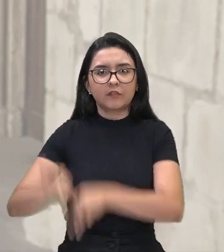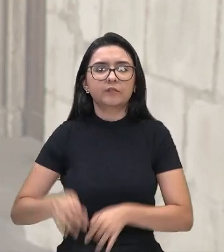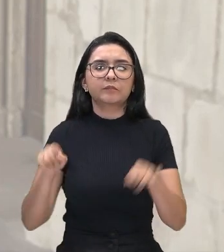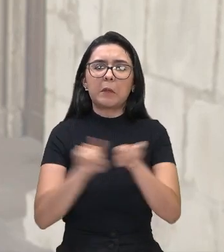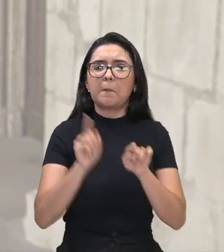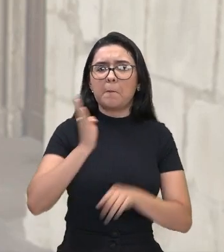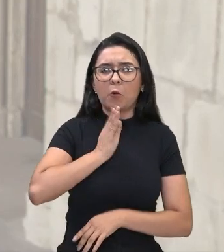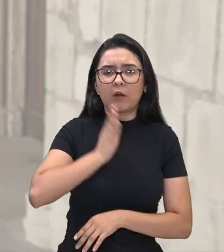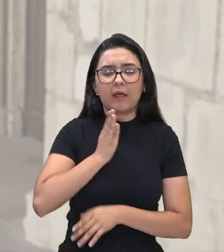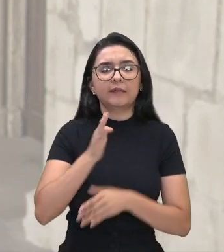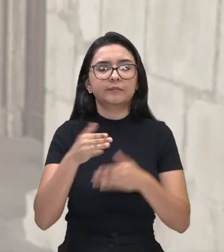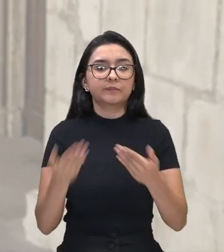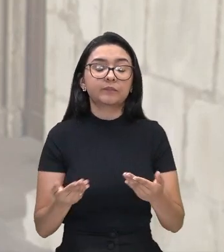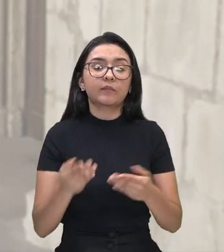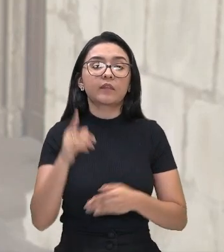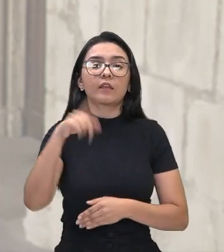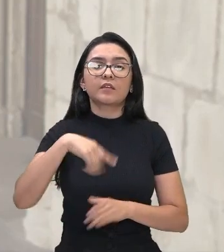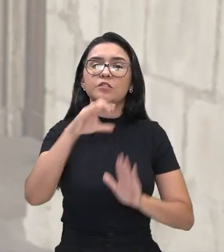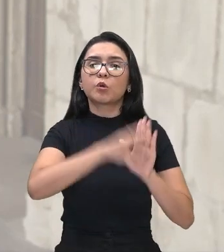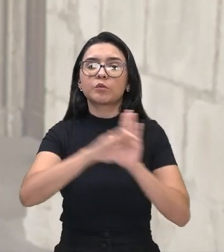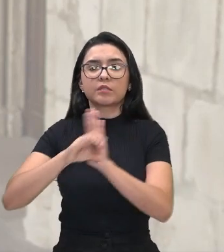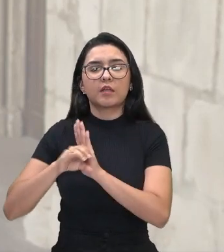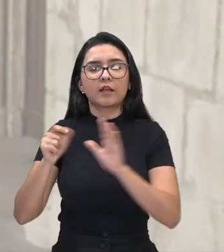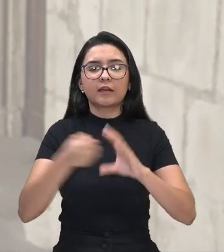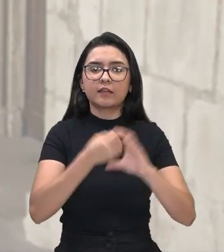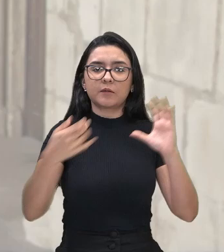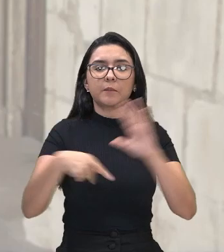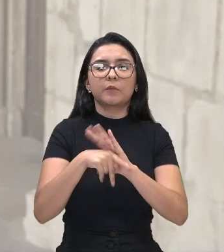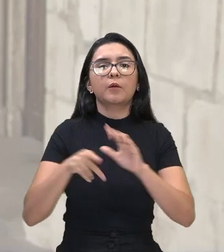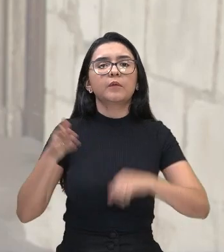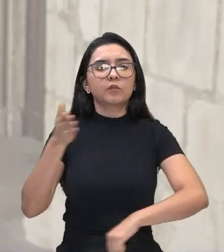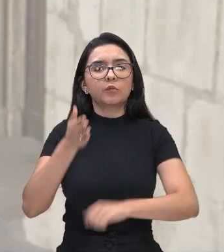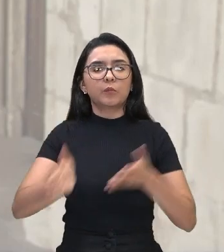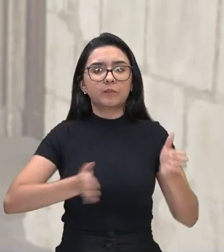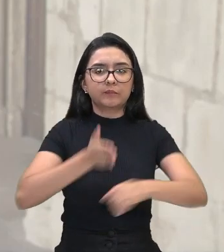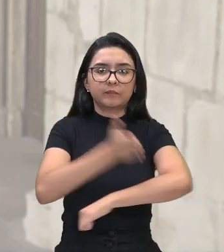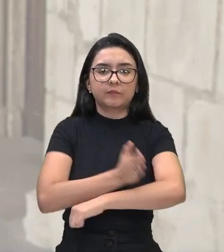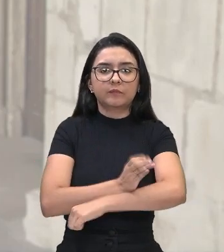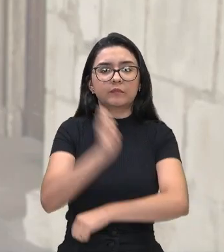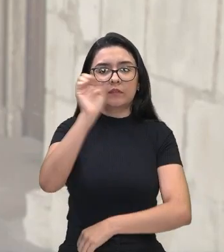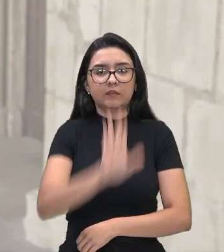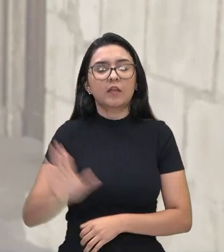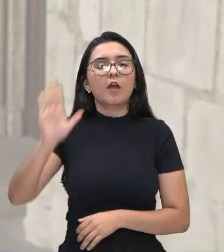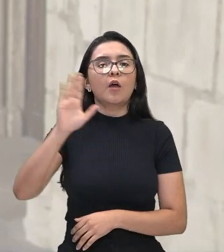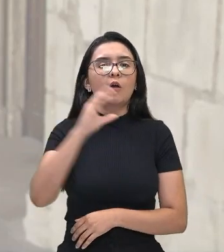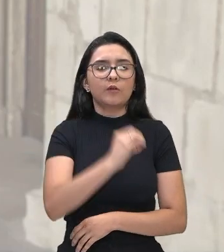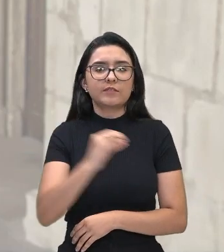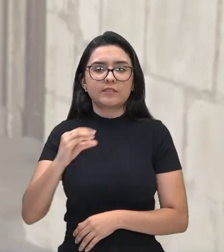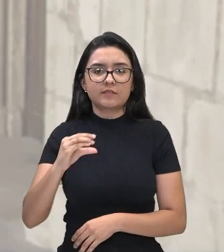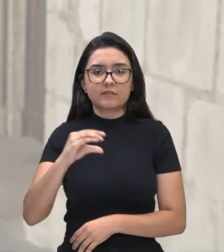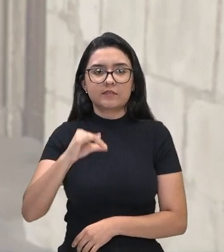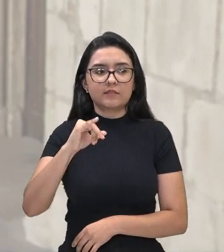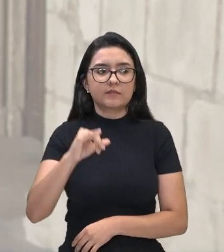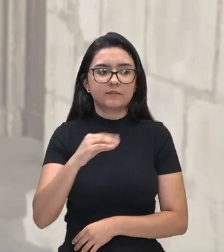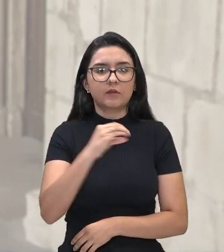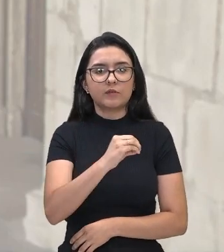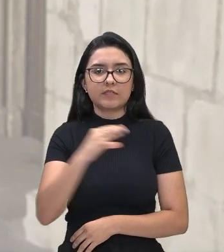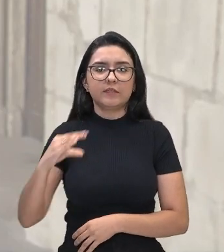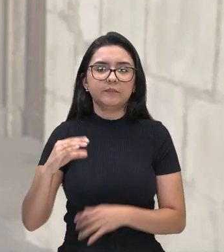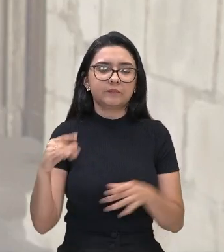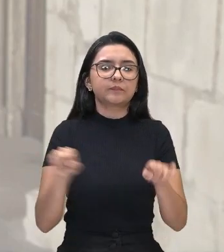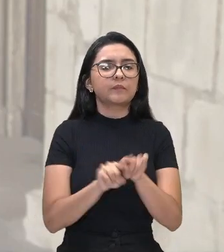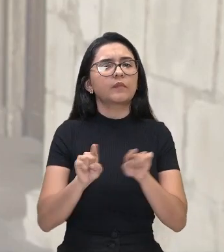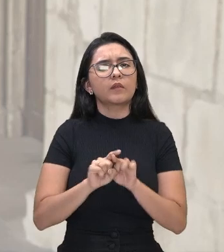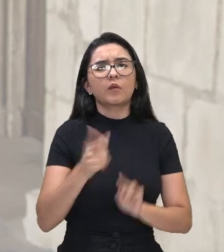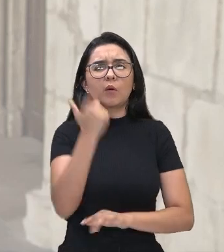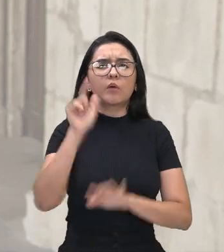burgueses, enfim, era característica ali da Idade Média da Europa Ocidental, até porque em outras regiões do